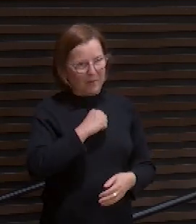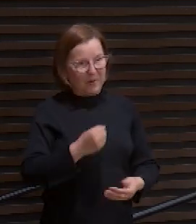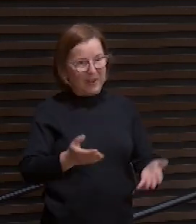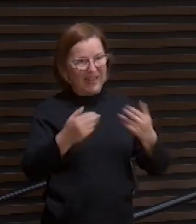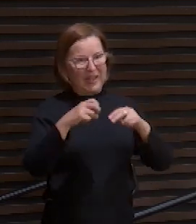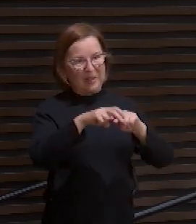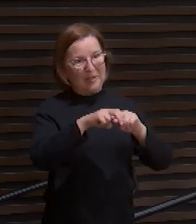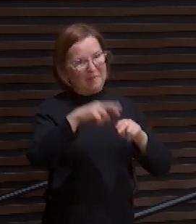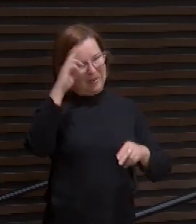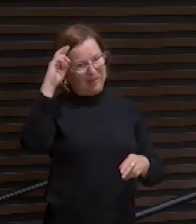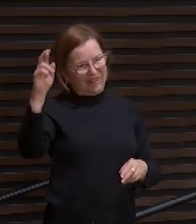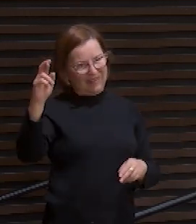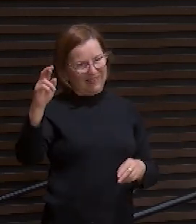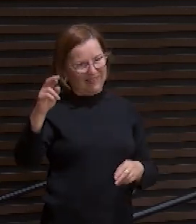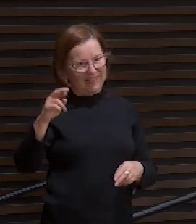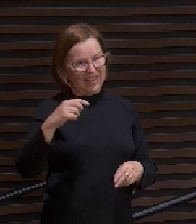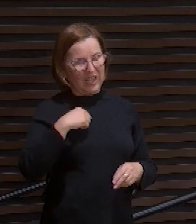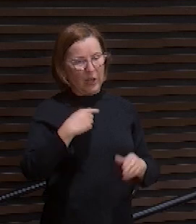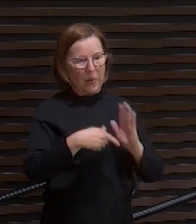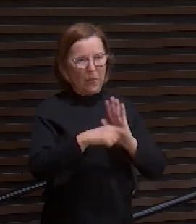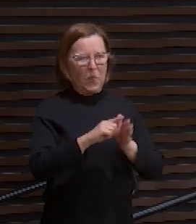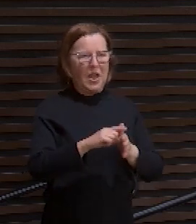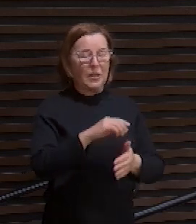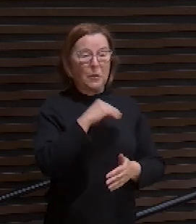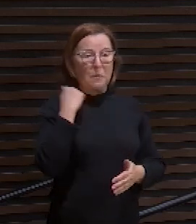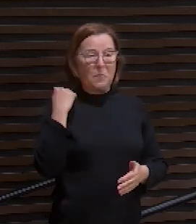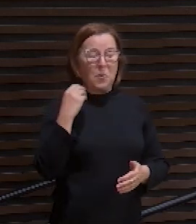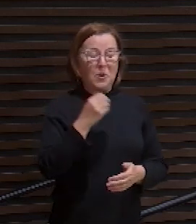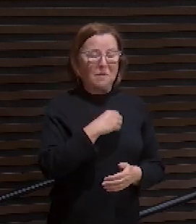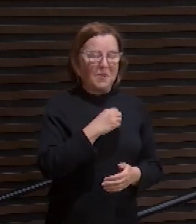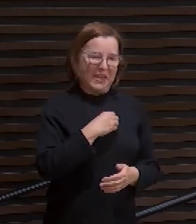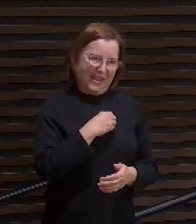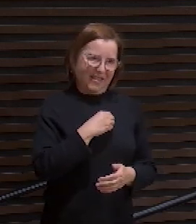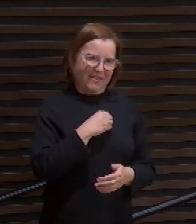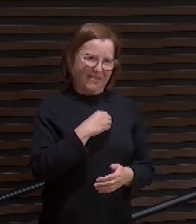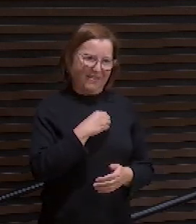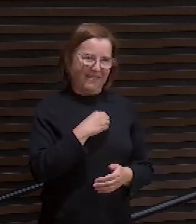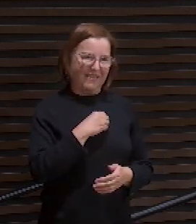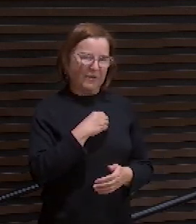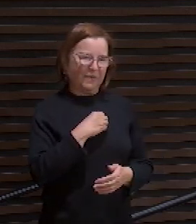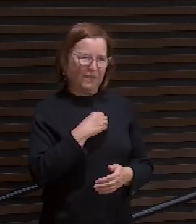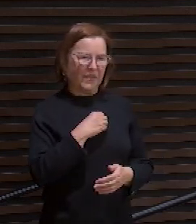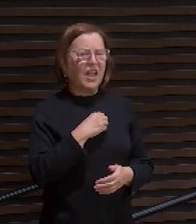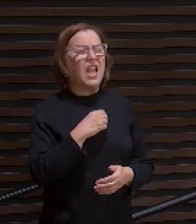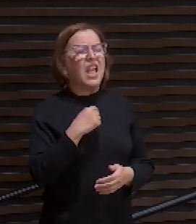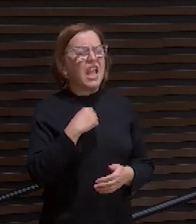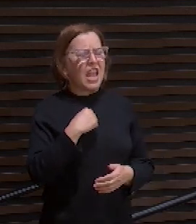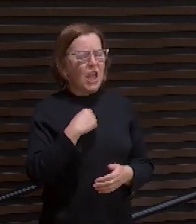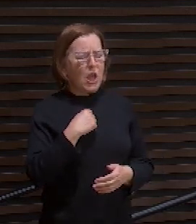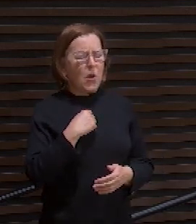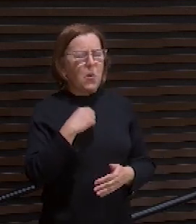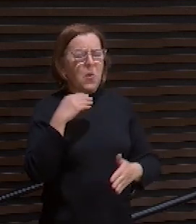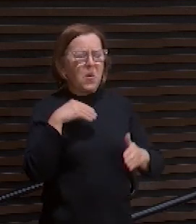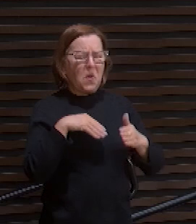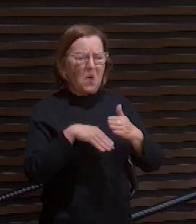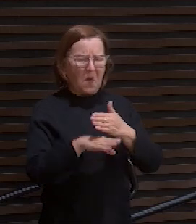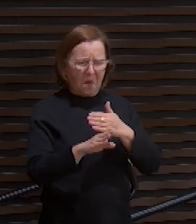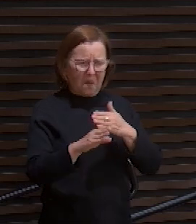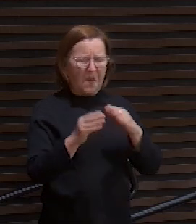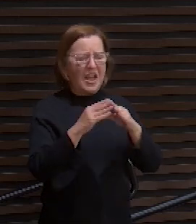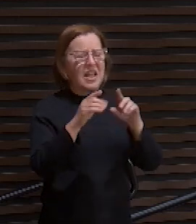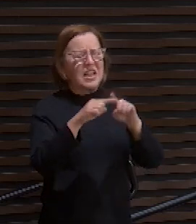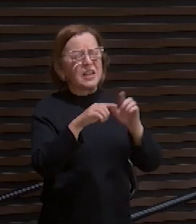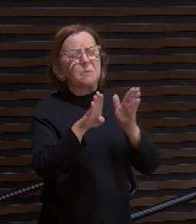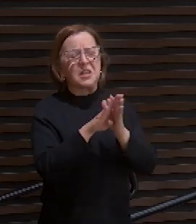Eu era morto em delitos e pecados, eu estava morto dentro da Igreja Batista, em Corrente, no Piauí. Eu